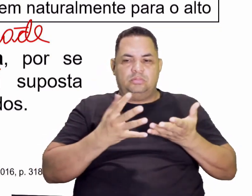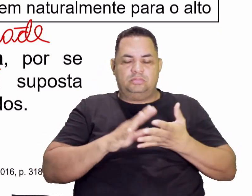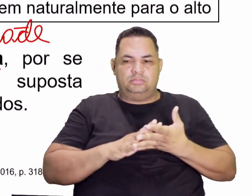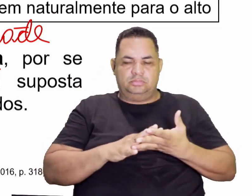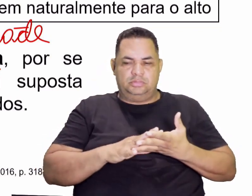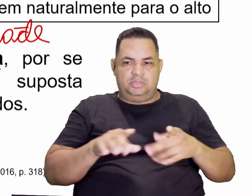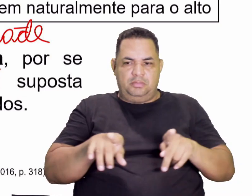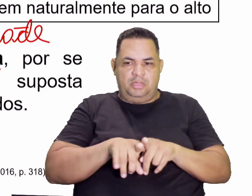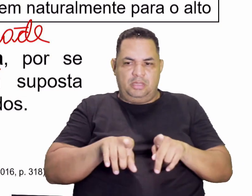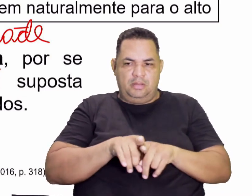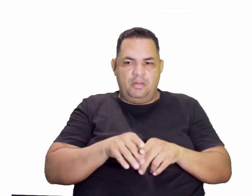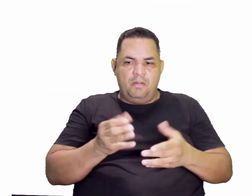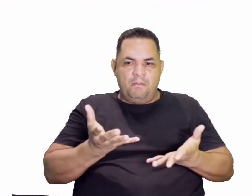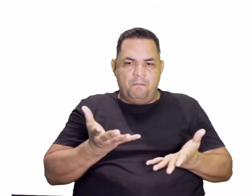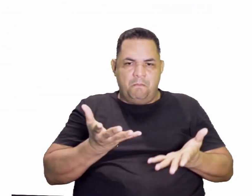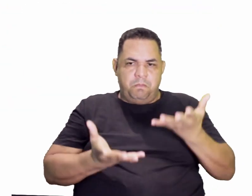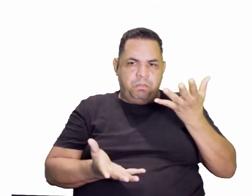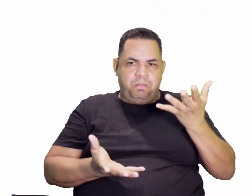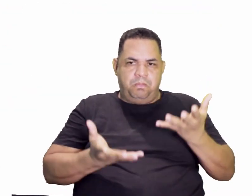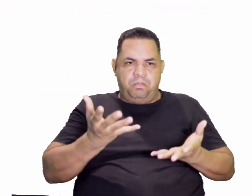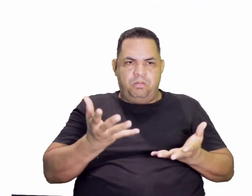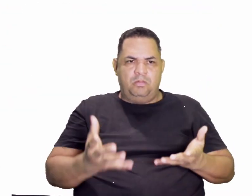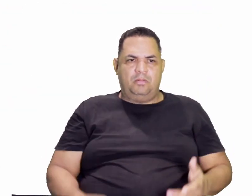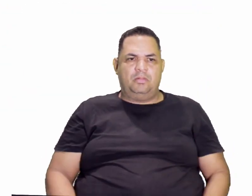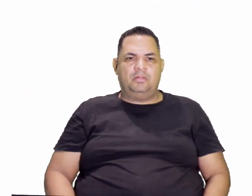nessa perspectiva, tá?